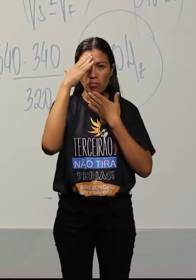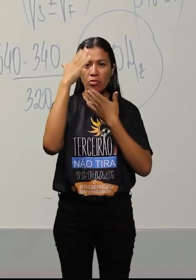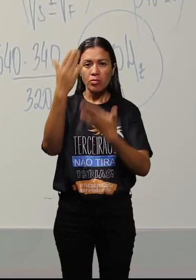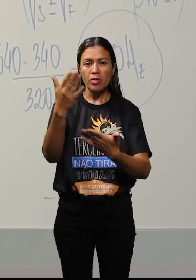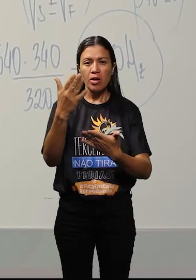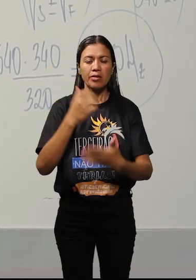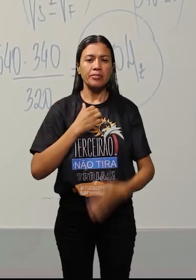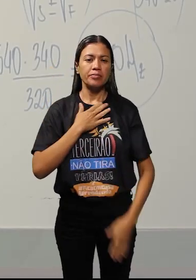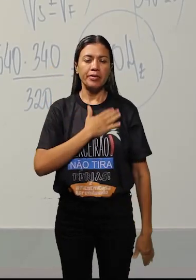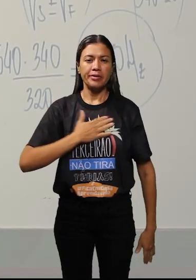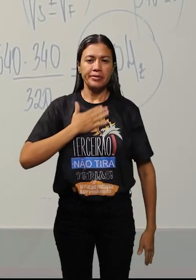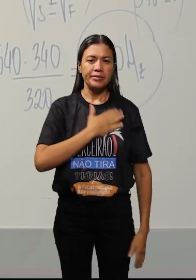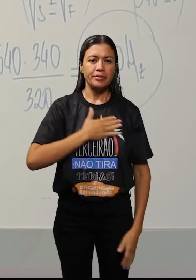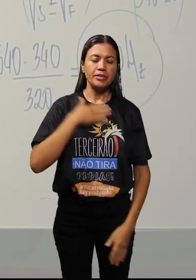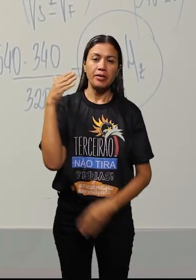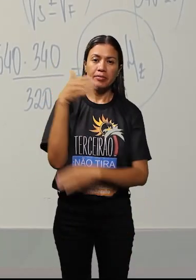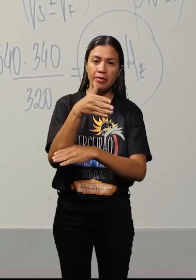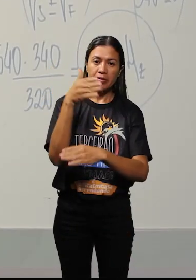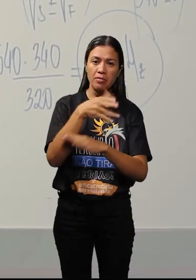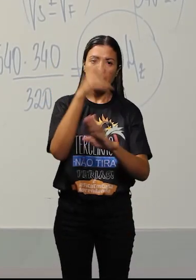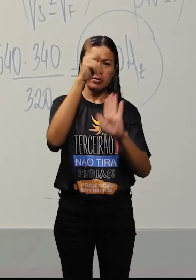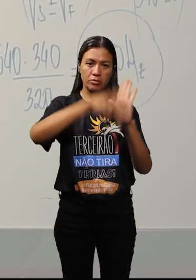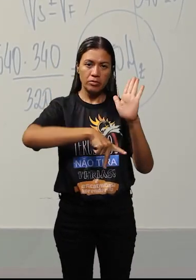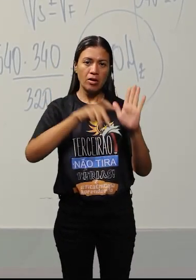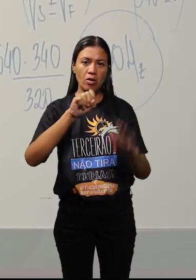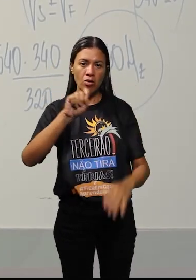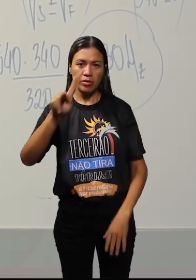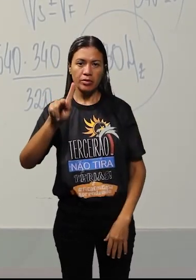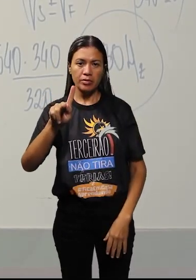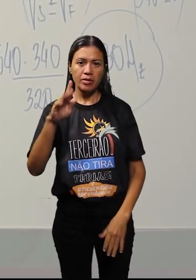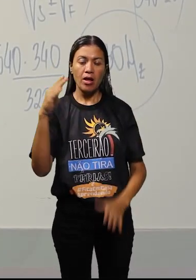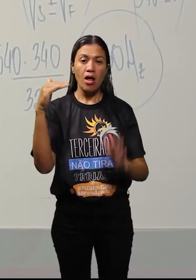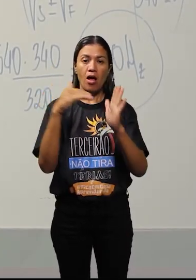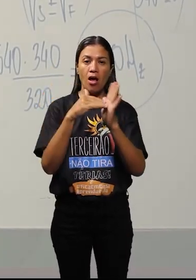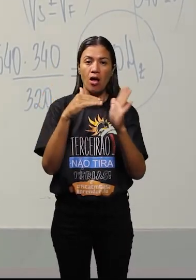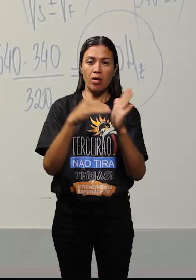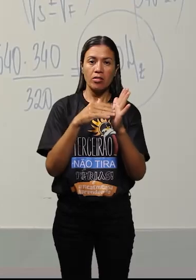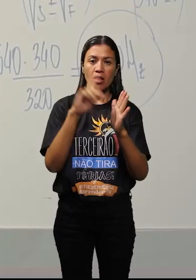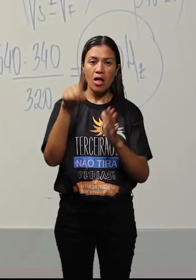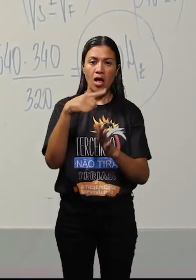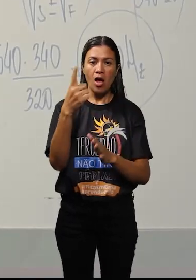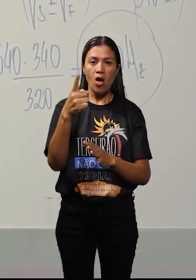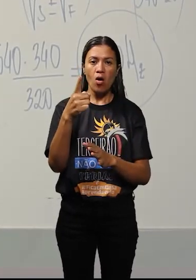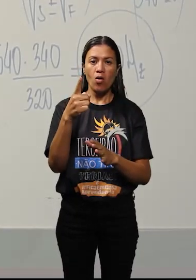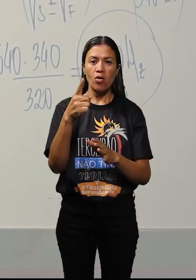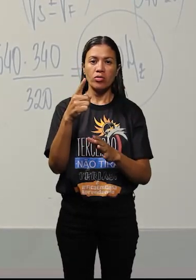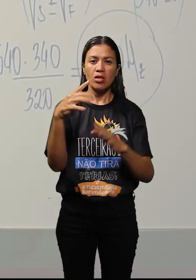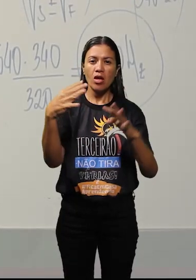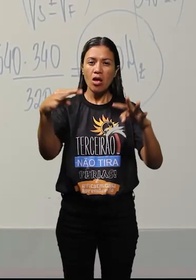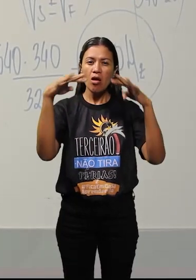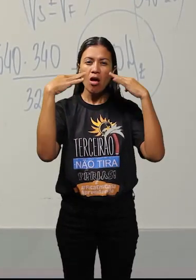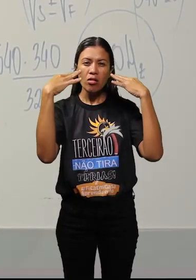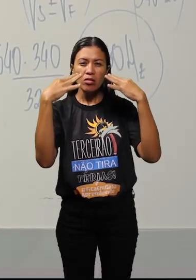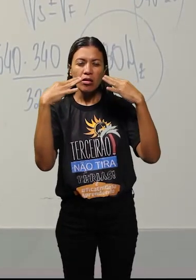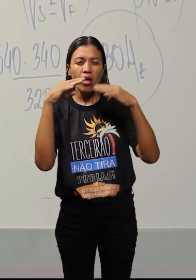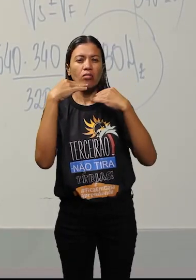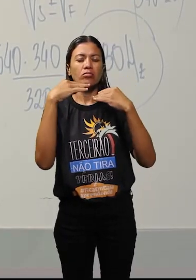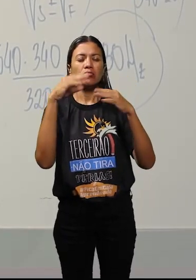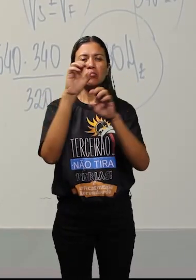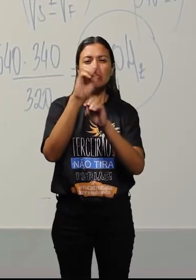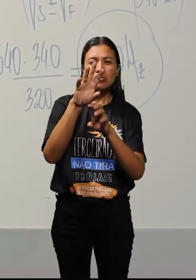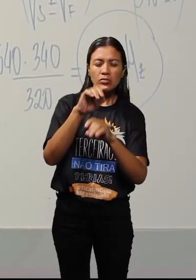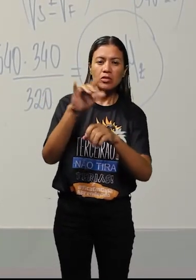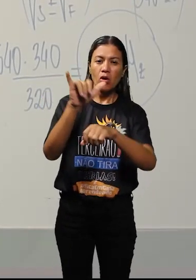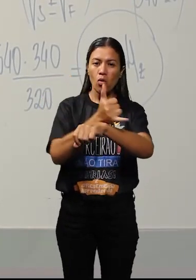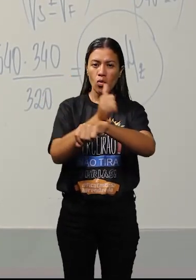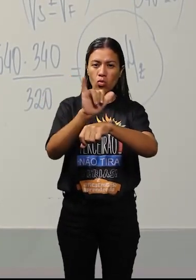foi um prazer enorme participar desse projeto, tá ok? Até a próxima e fiquem atentos nas aulas. No canal